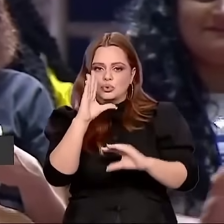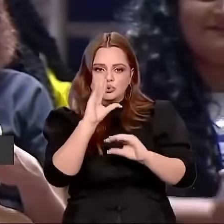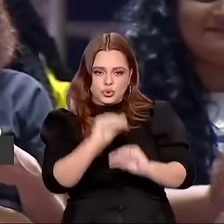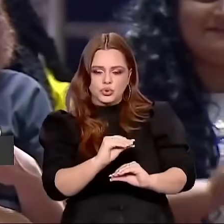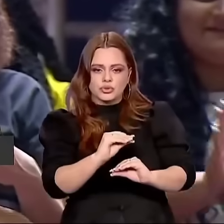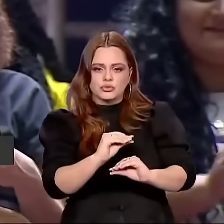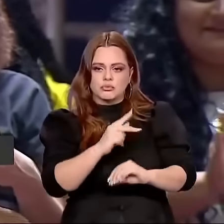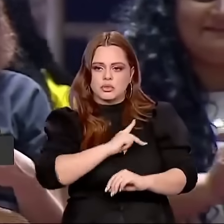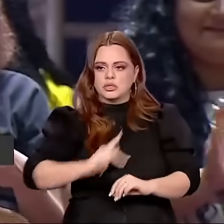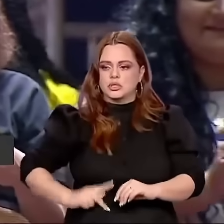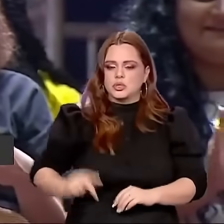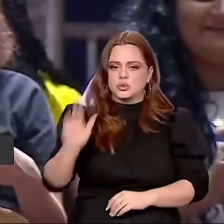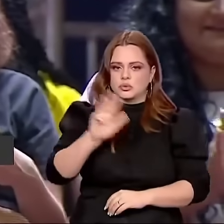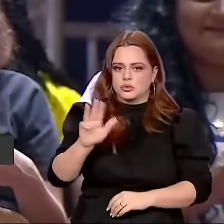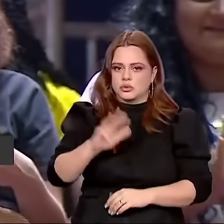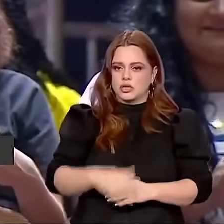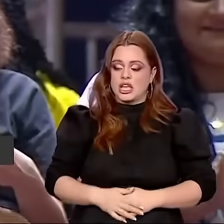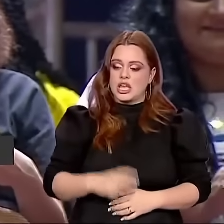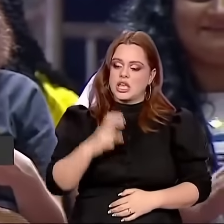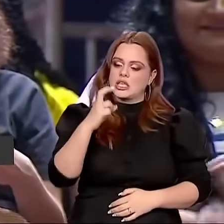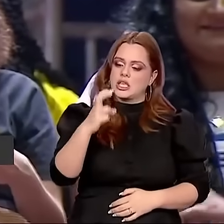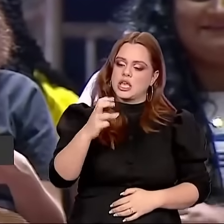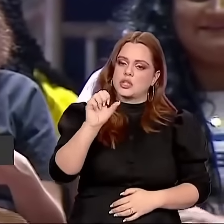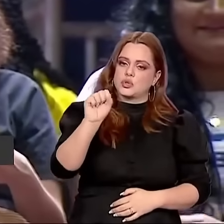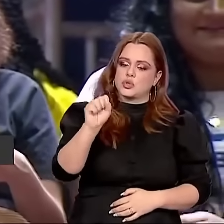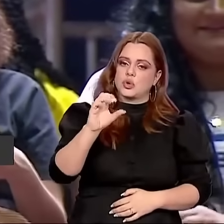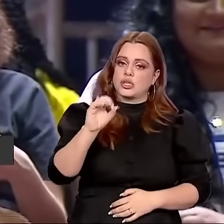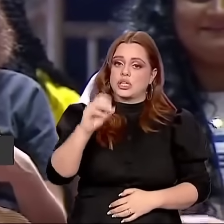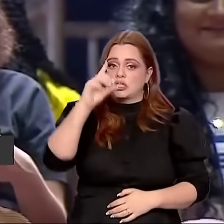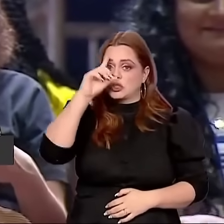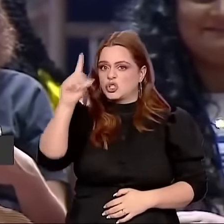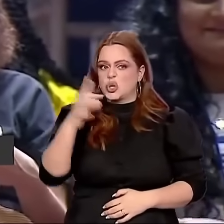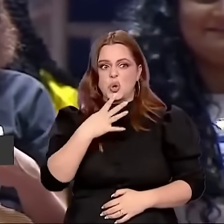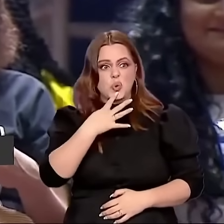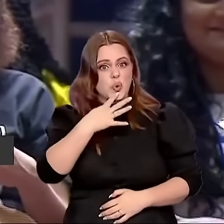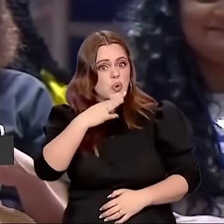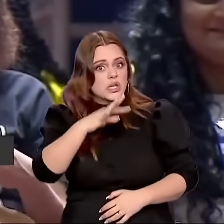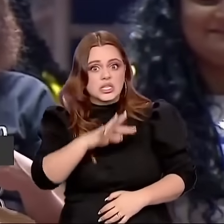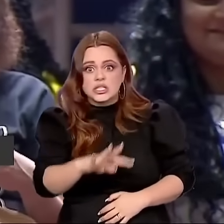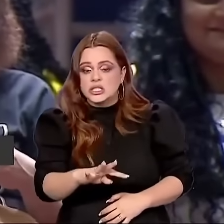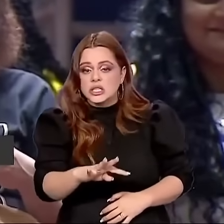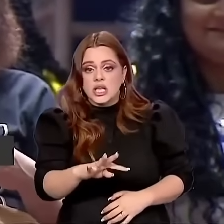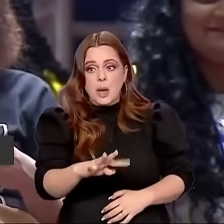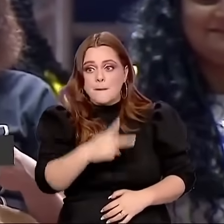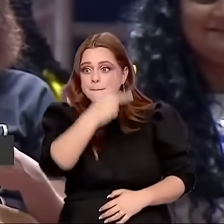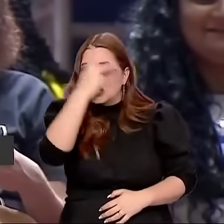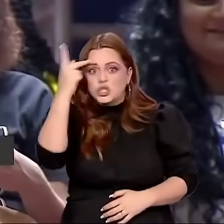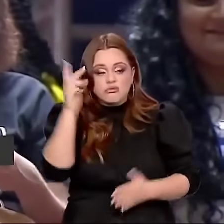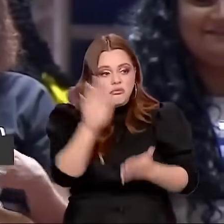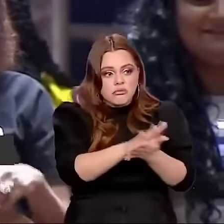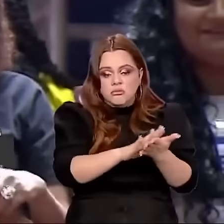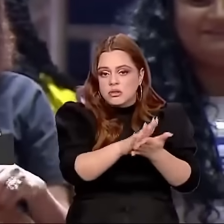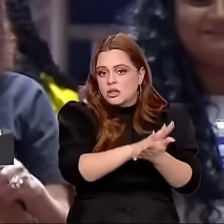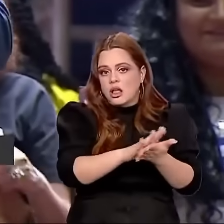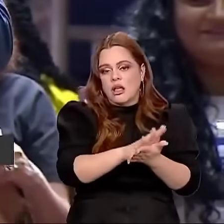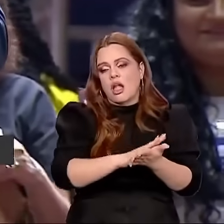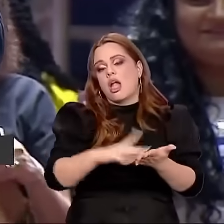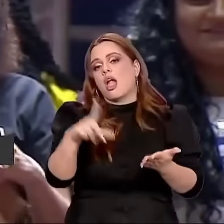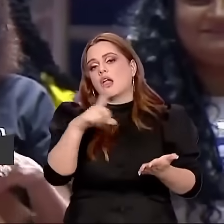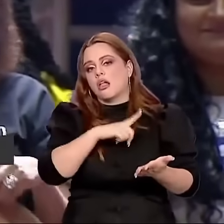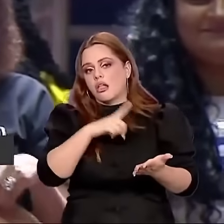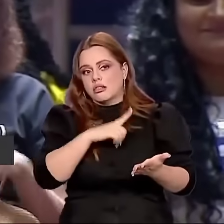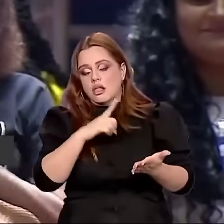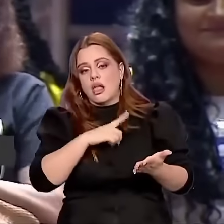Durante 580 dias, eu não conhecia na história ninguém que teve o